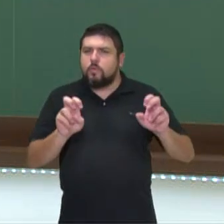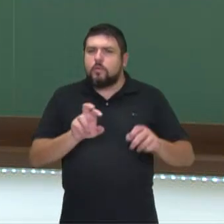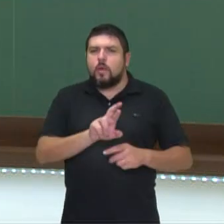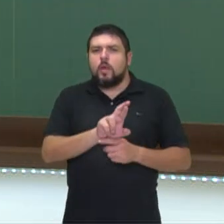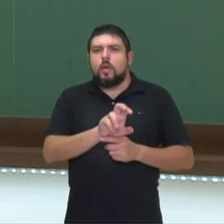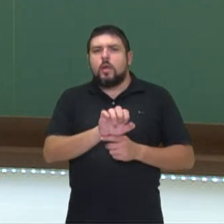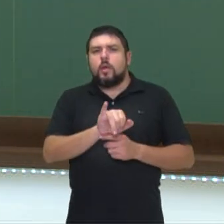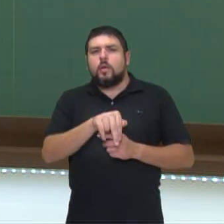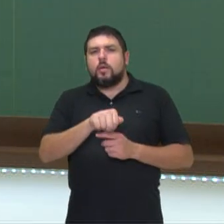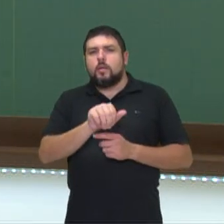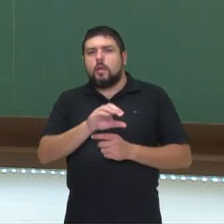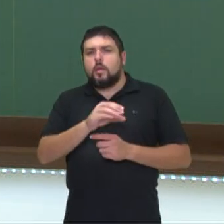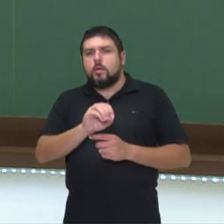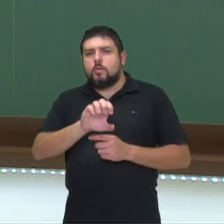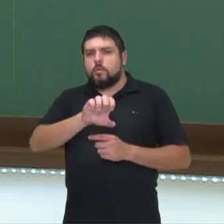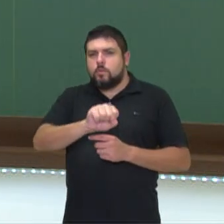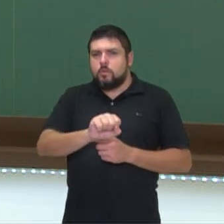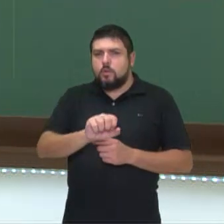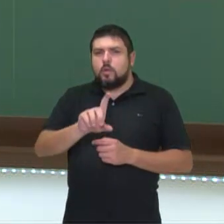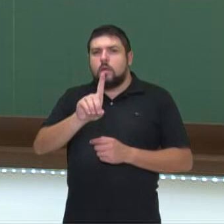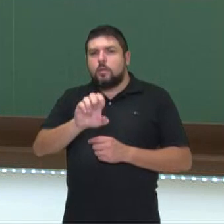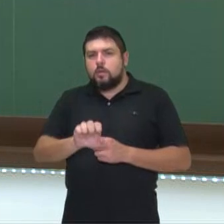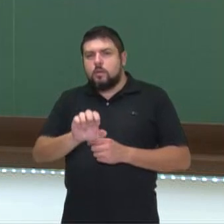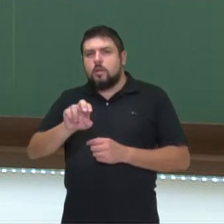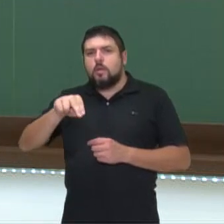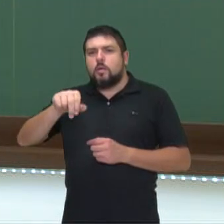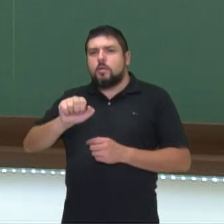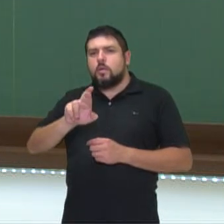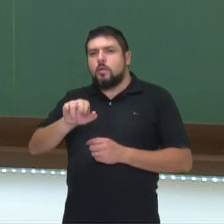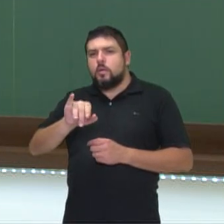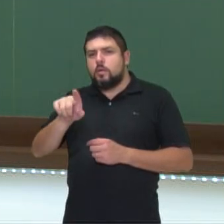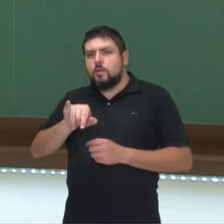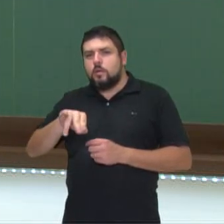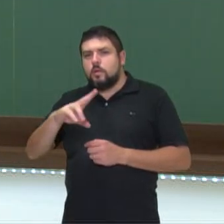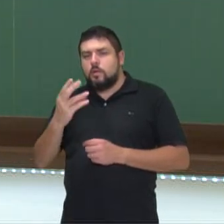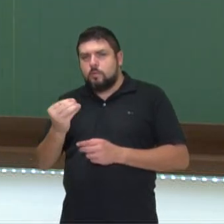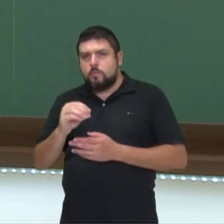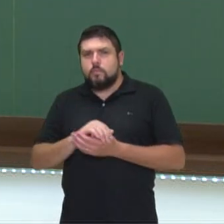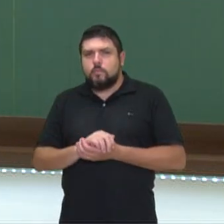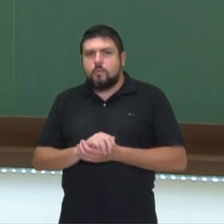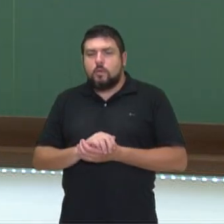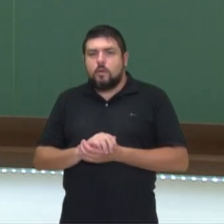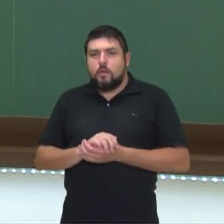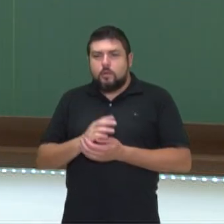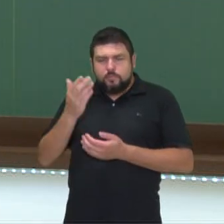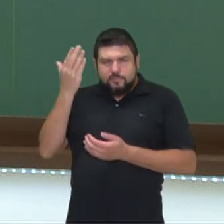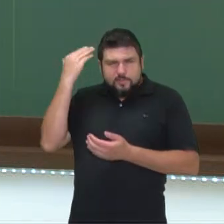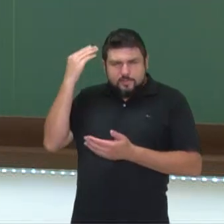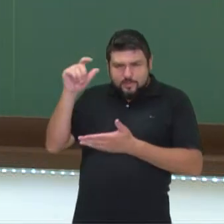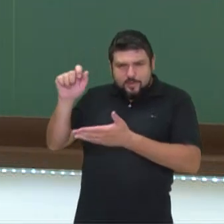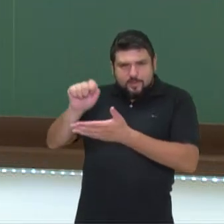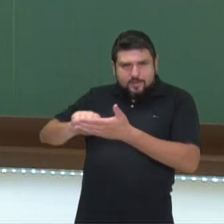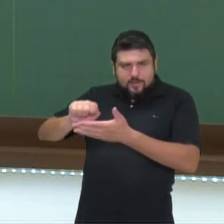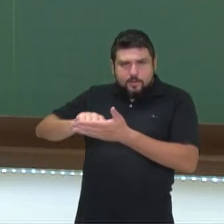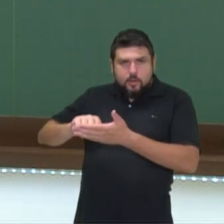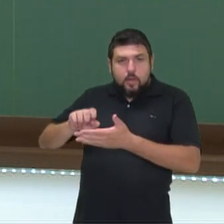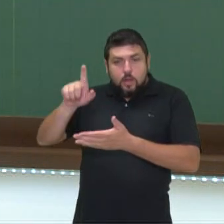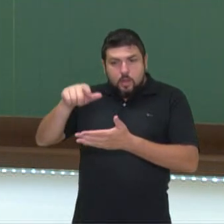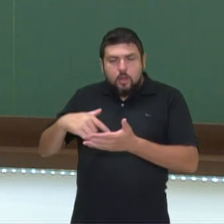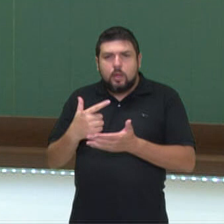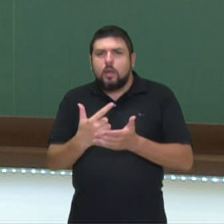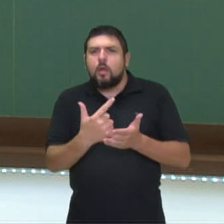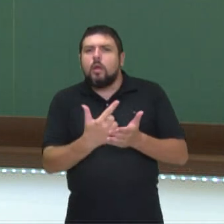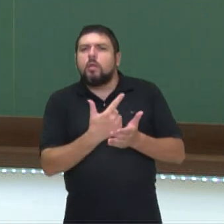na época desta história, onde foi escrita, era um dos poucos livros que havia sobre literatura